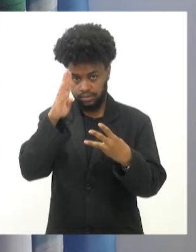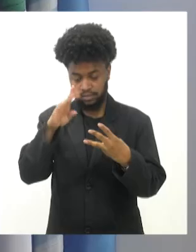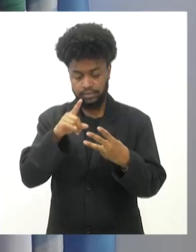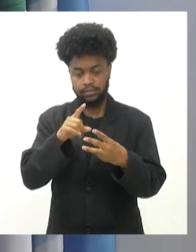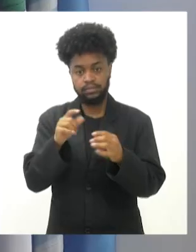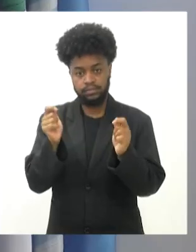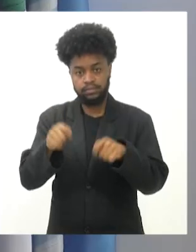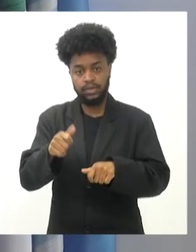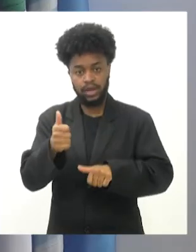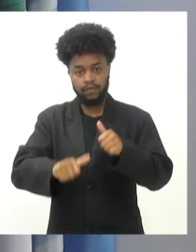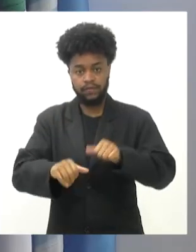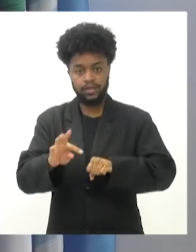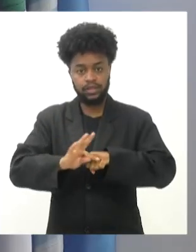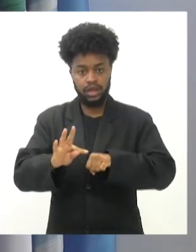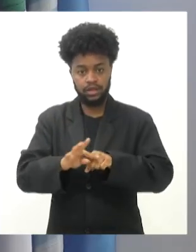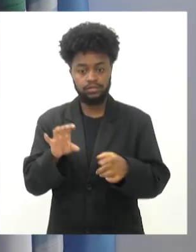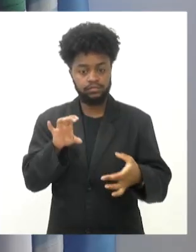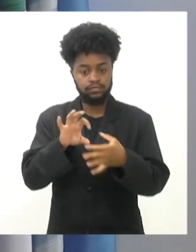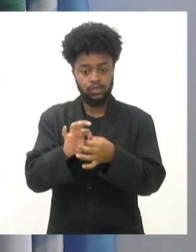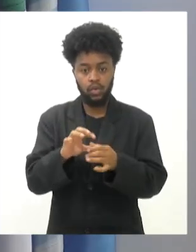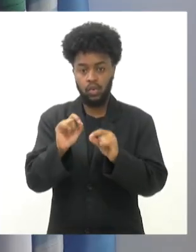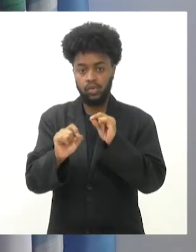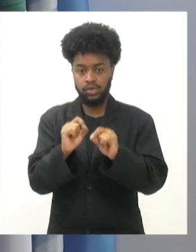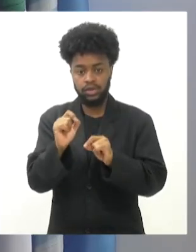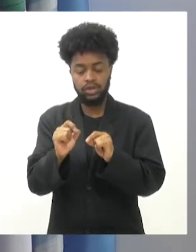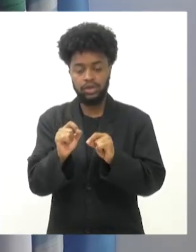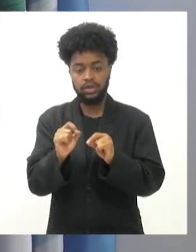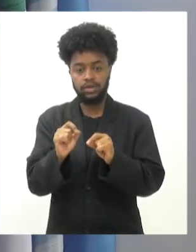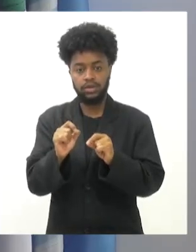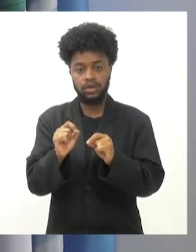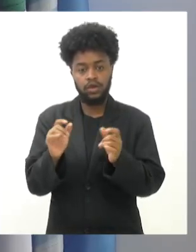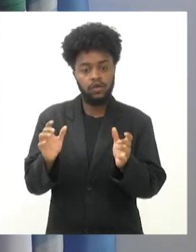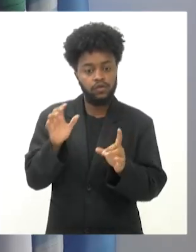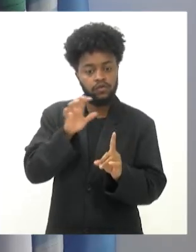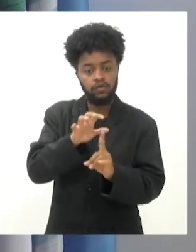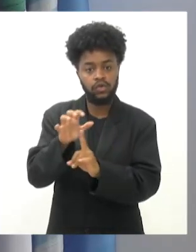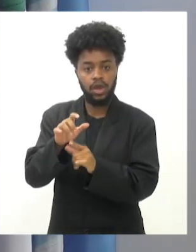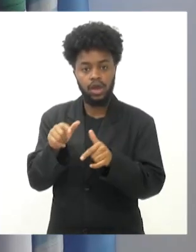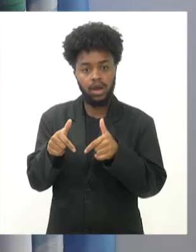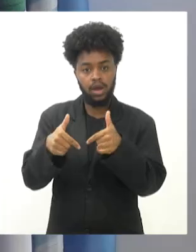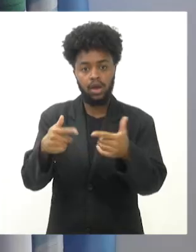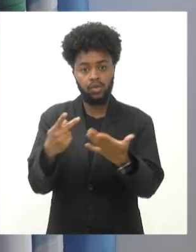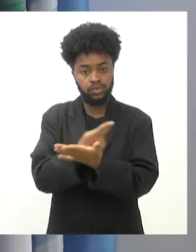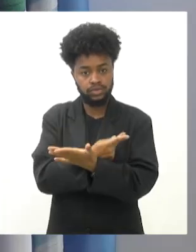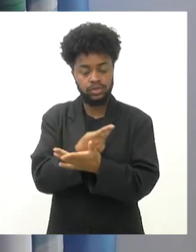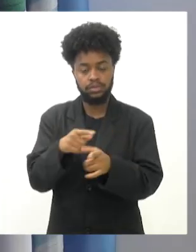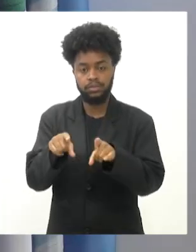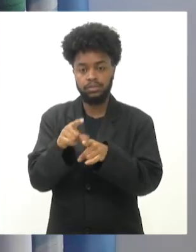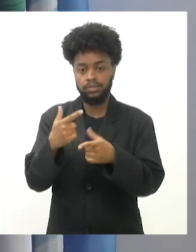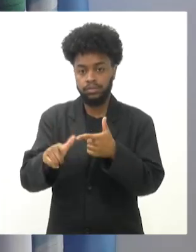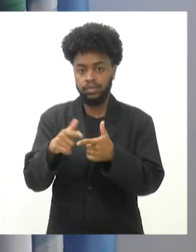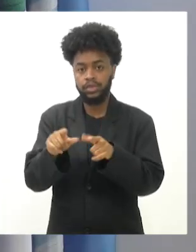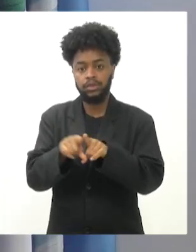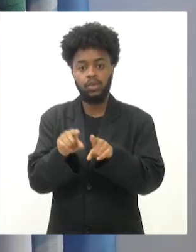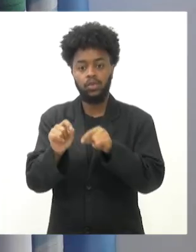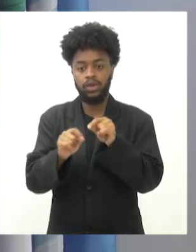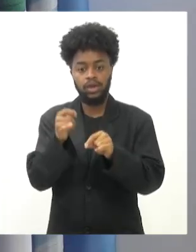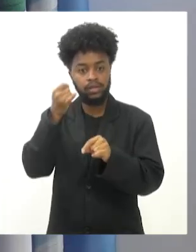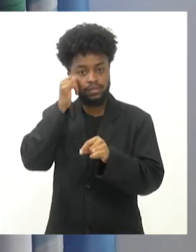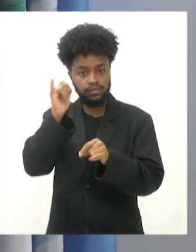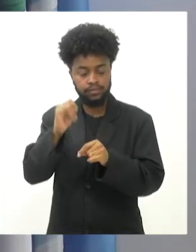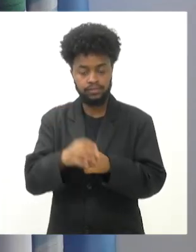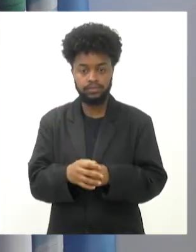a análise técnica integrada dos fatores que contribuíram para a tragédia, das ações preventivas e das medidas adotadas pelo poder público. São eles: eixo